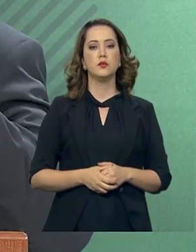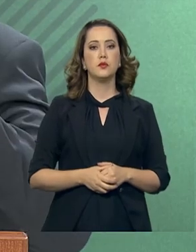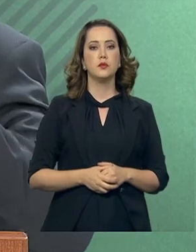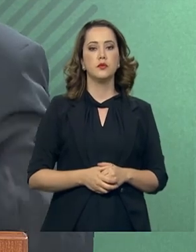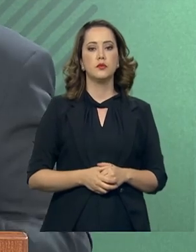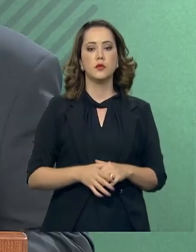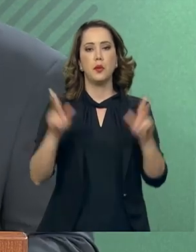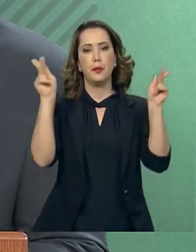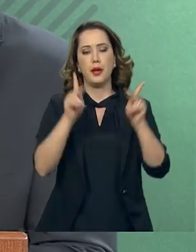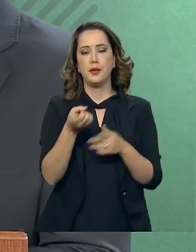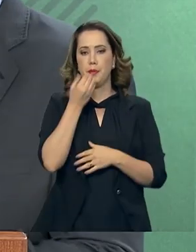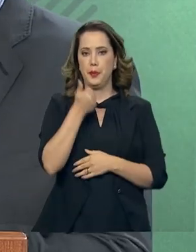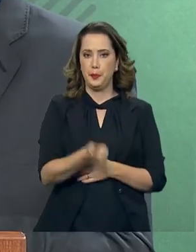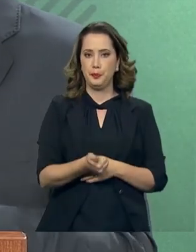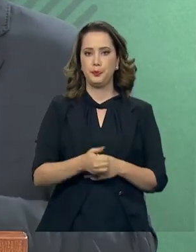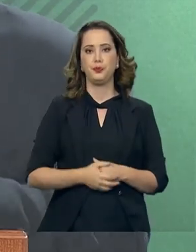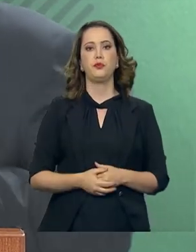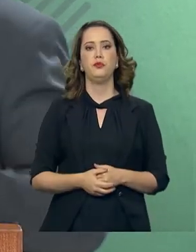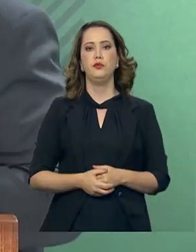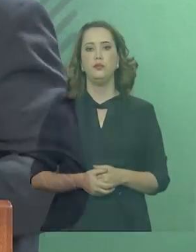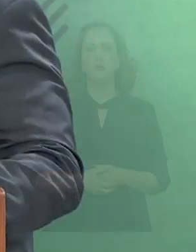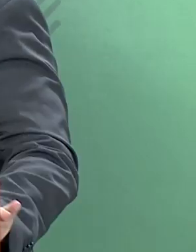pode bem